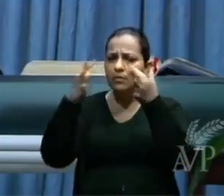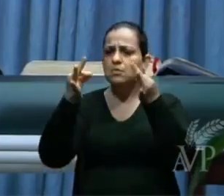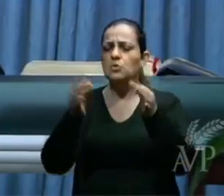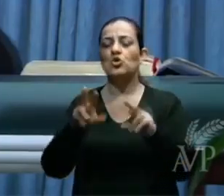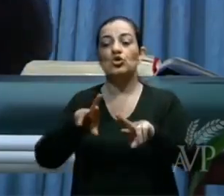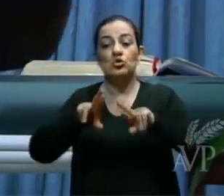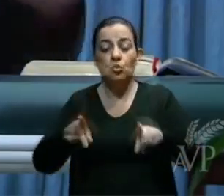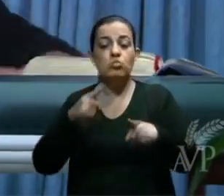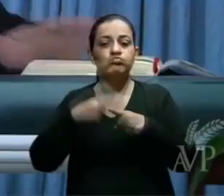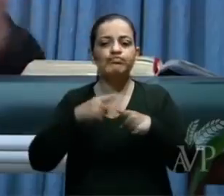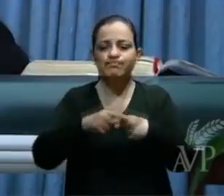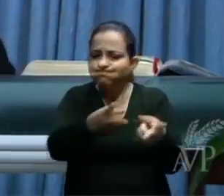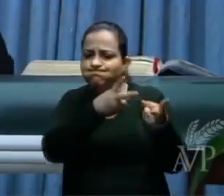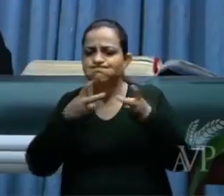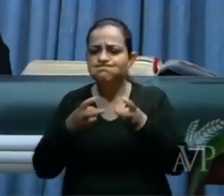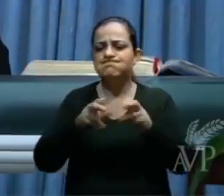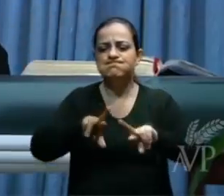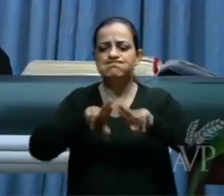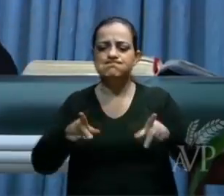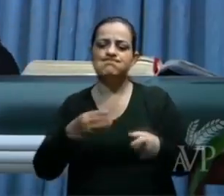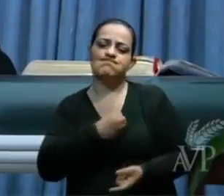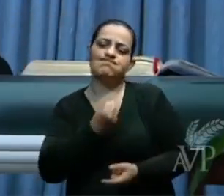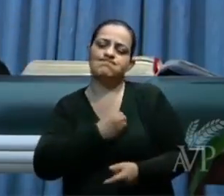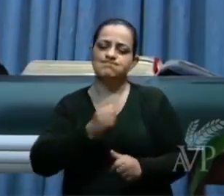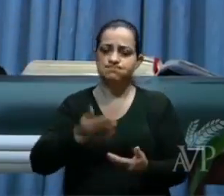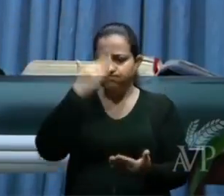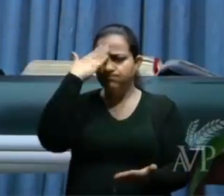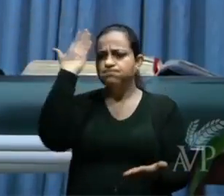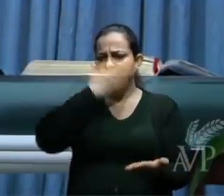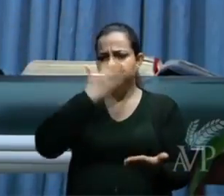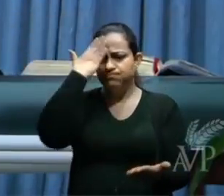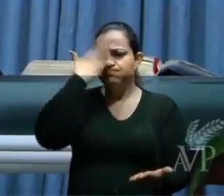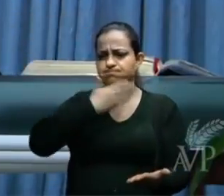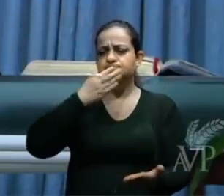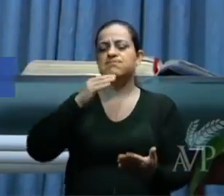que a palavra ele olha e vê que se cumpre